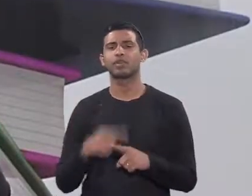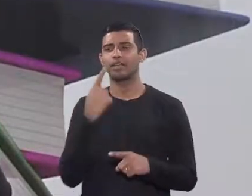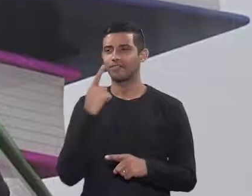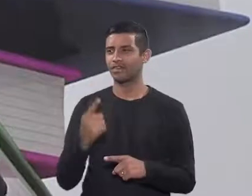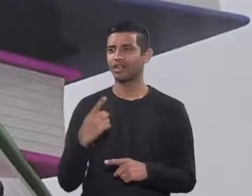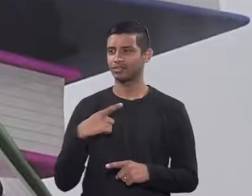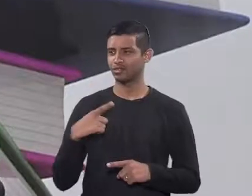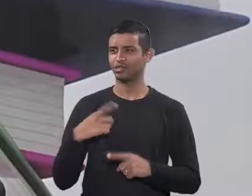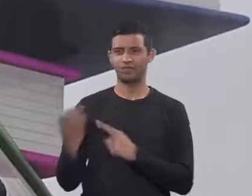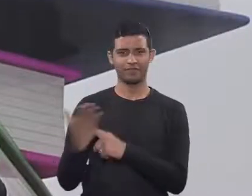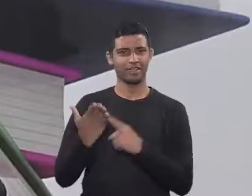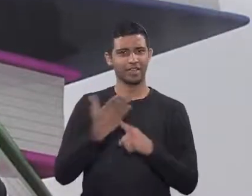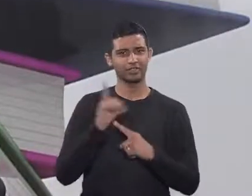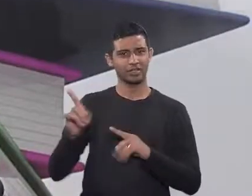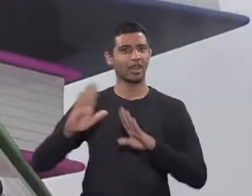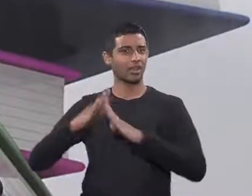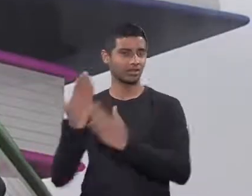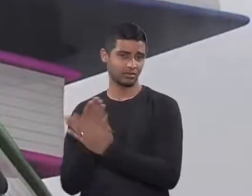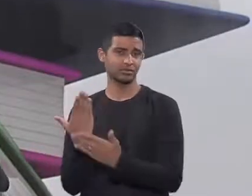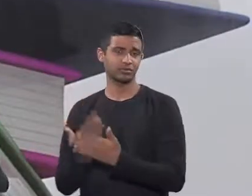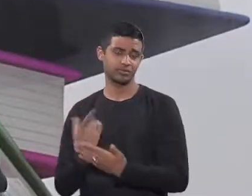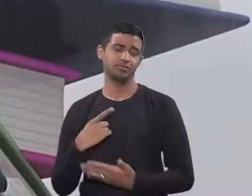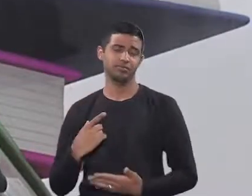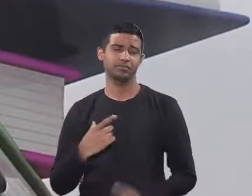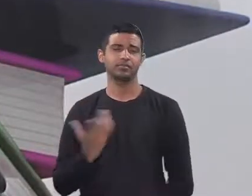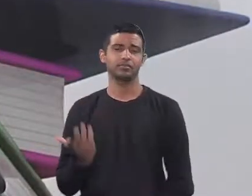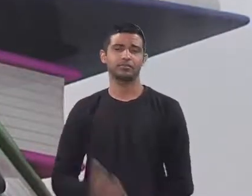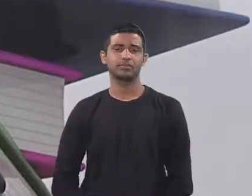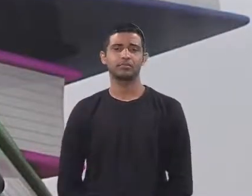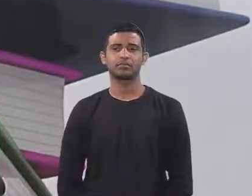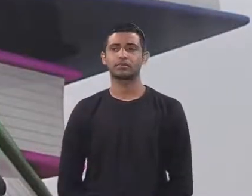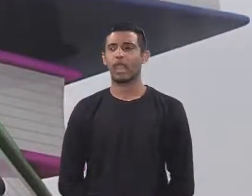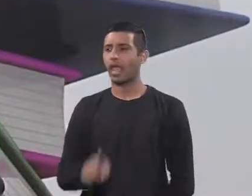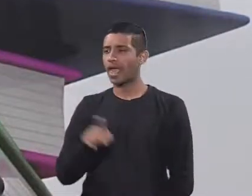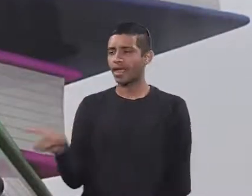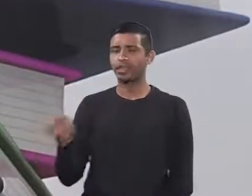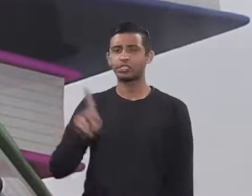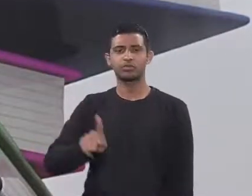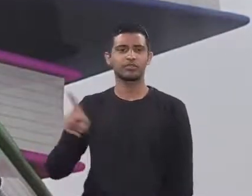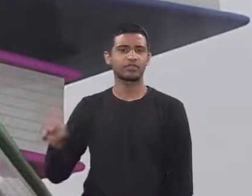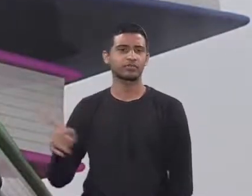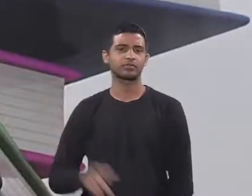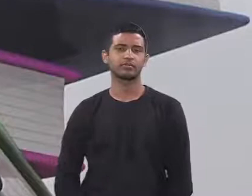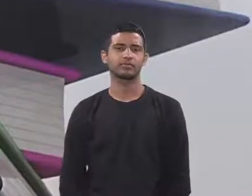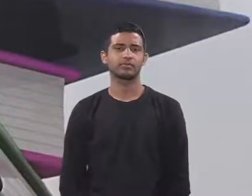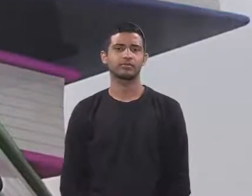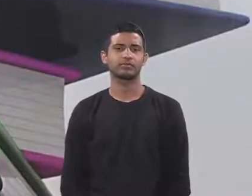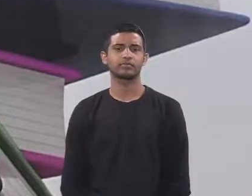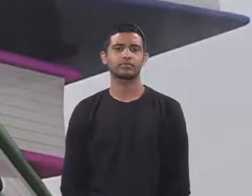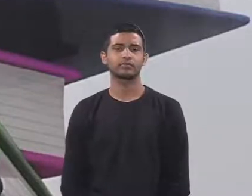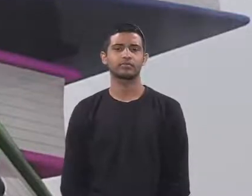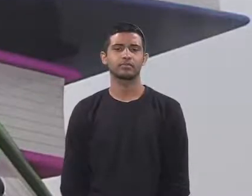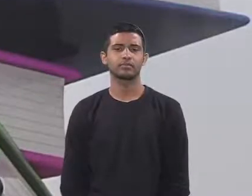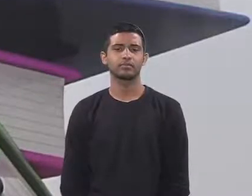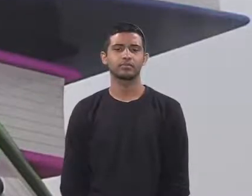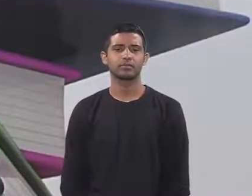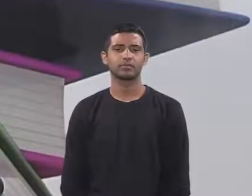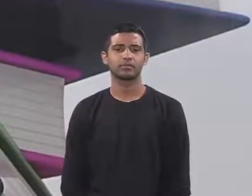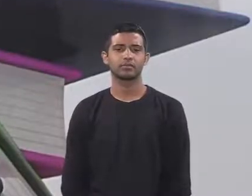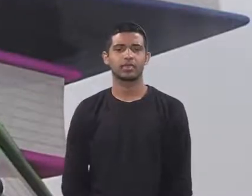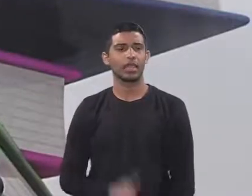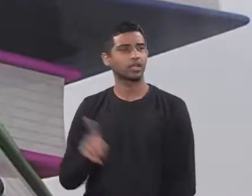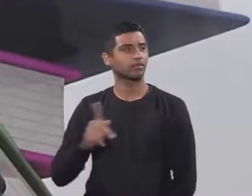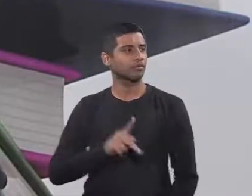tive apoio também na escola. Os professores também, quando eles descobriram que